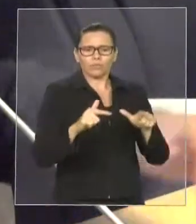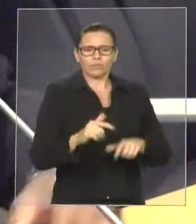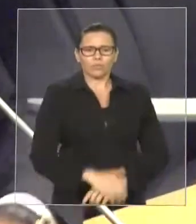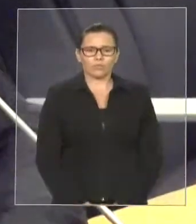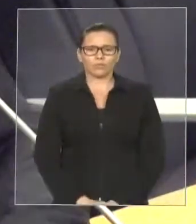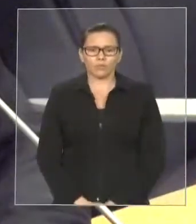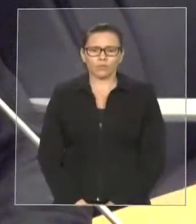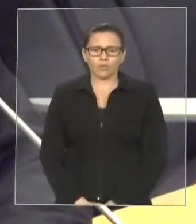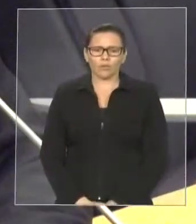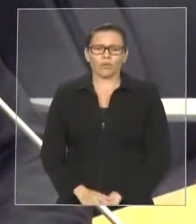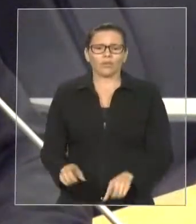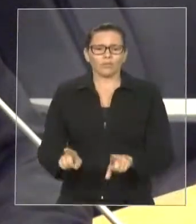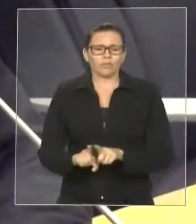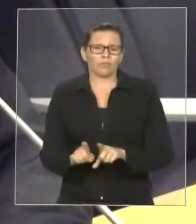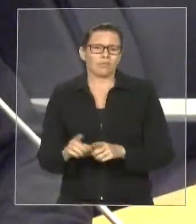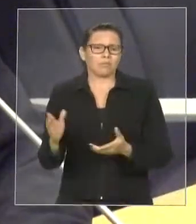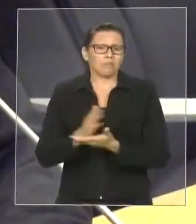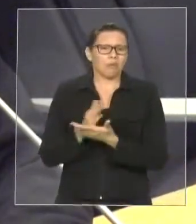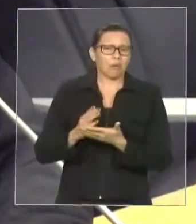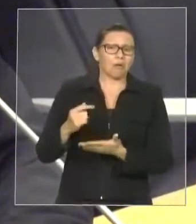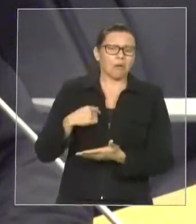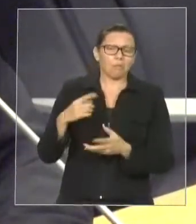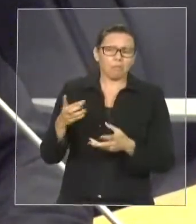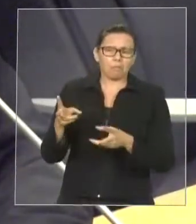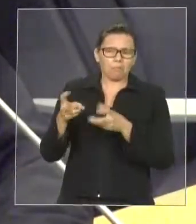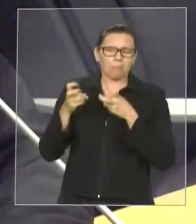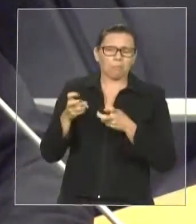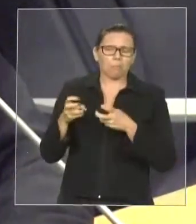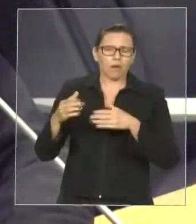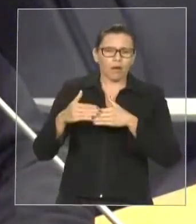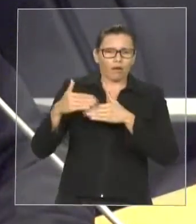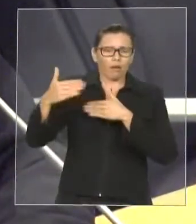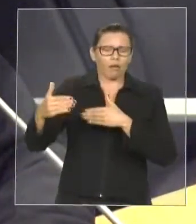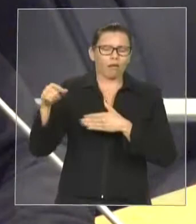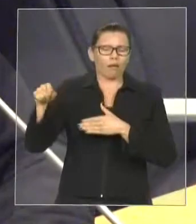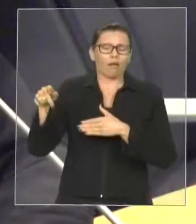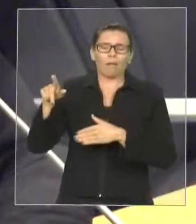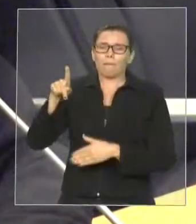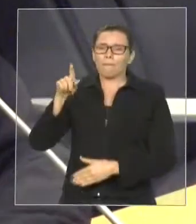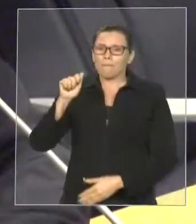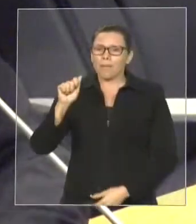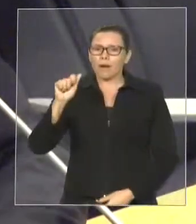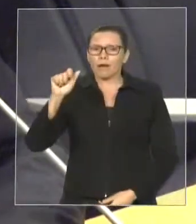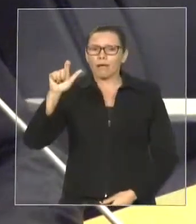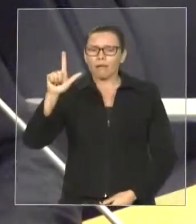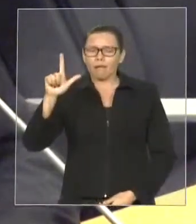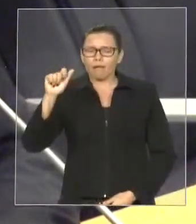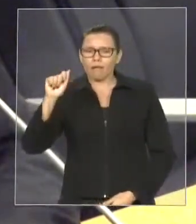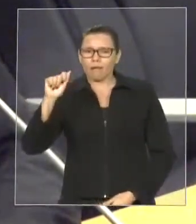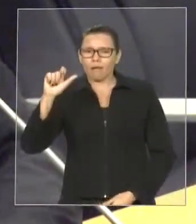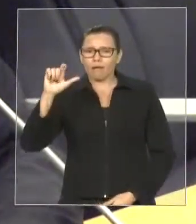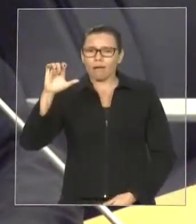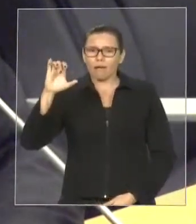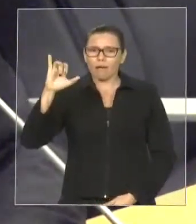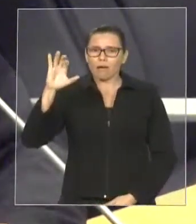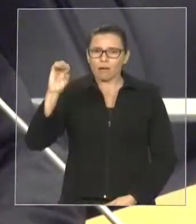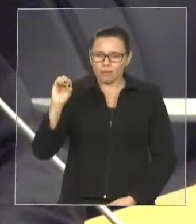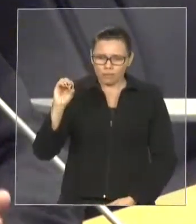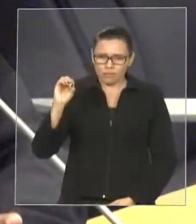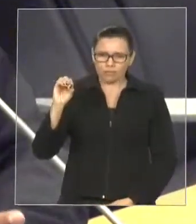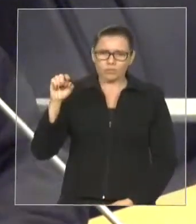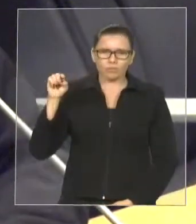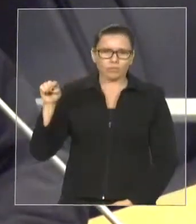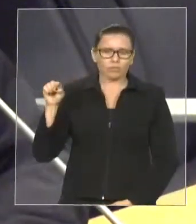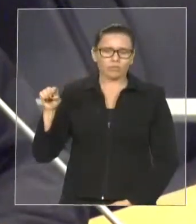mais bonito na foto, medalhas da mesma forma. Então, acho que nós devemos ver qual